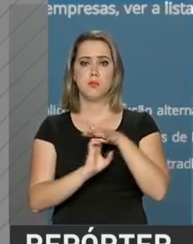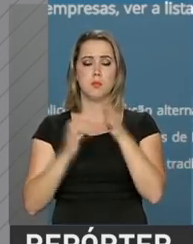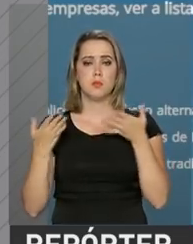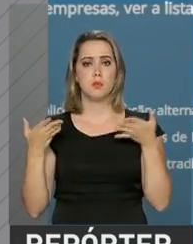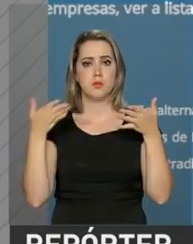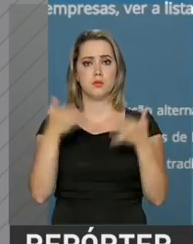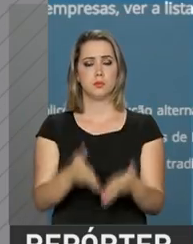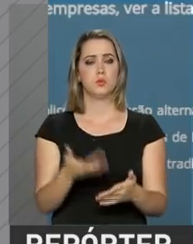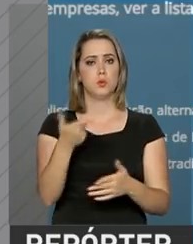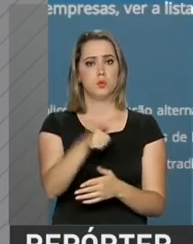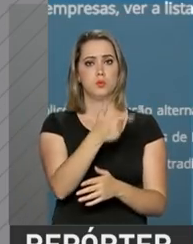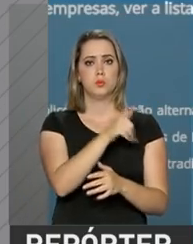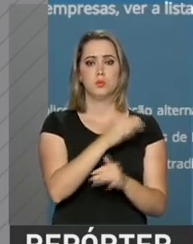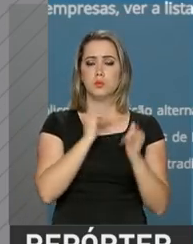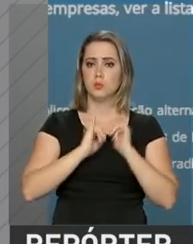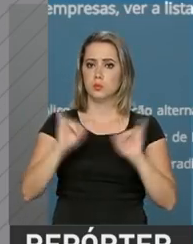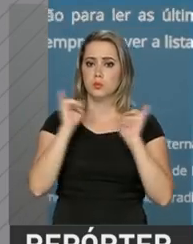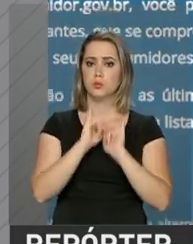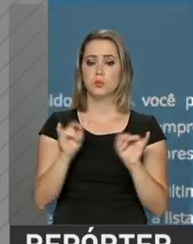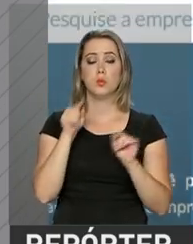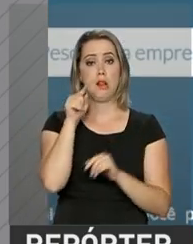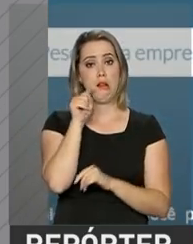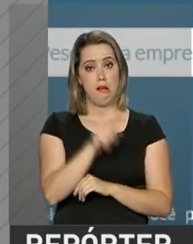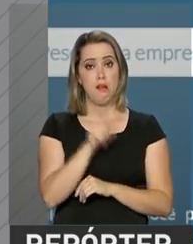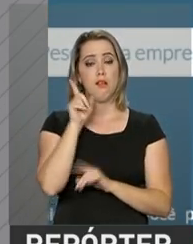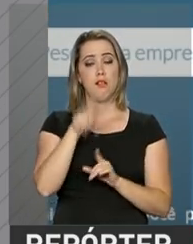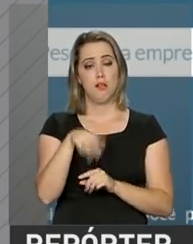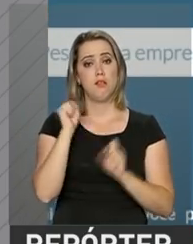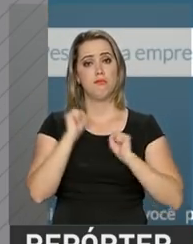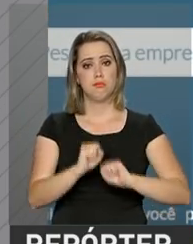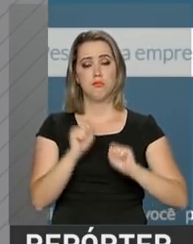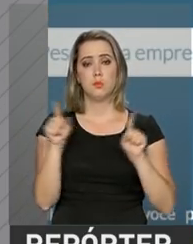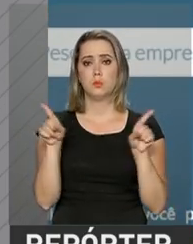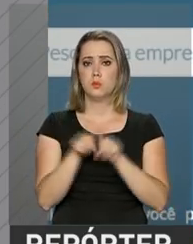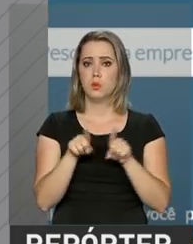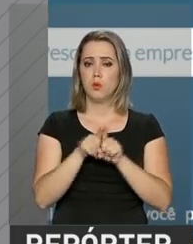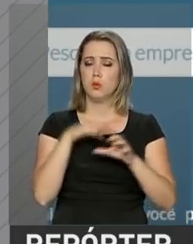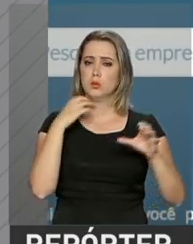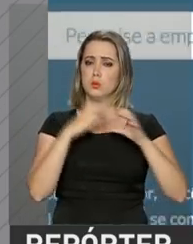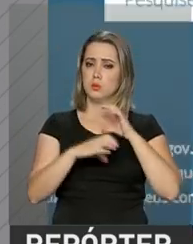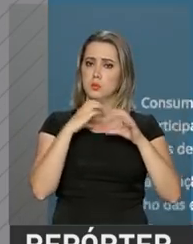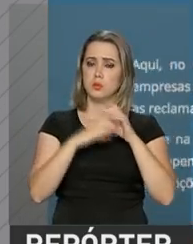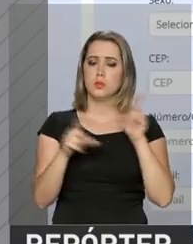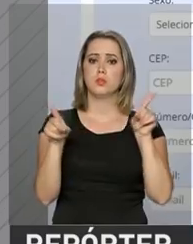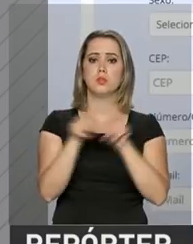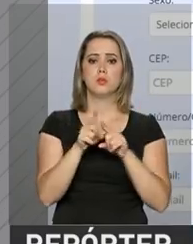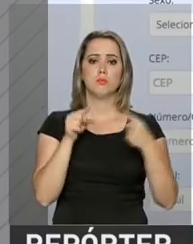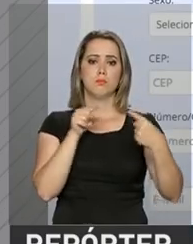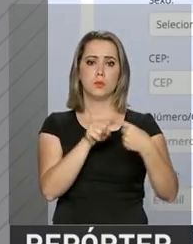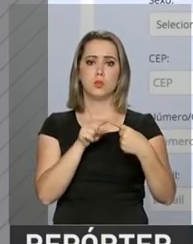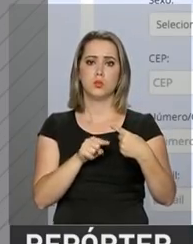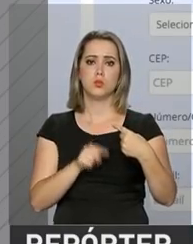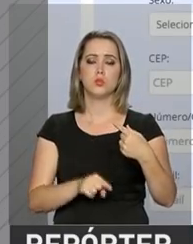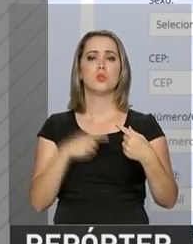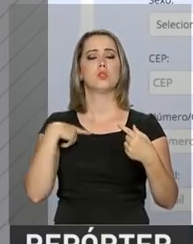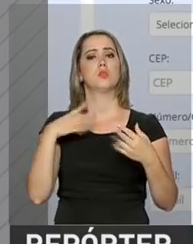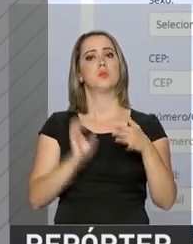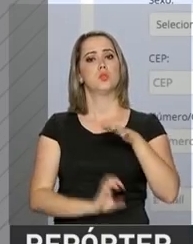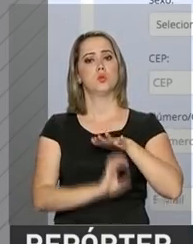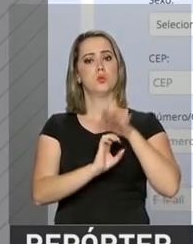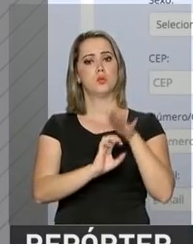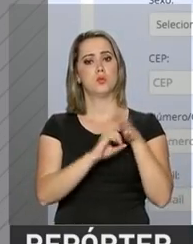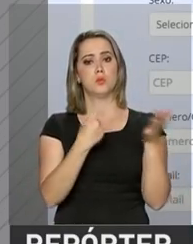entre outras informações lá é possível também se comunicar diretamente com as empresas que se